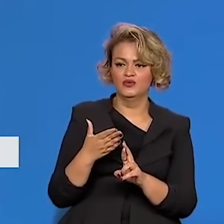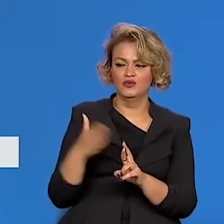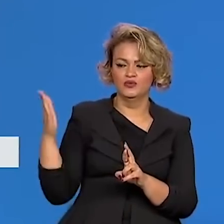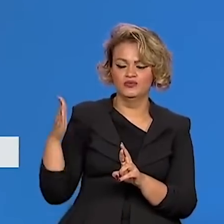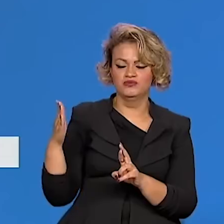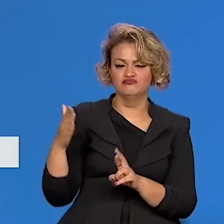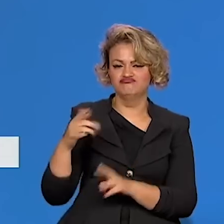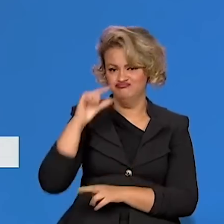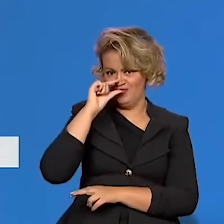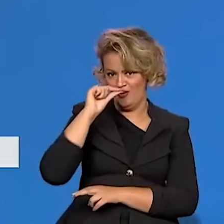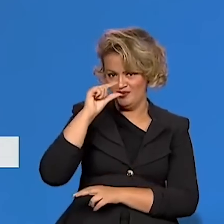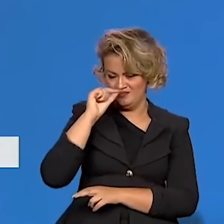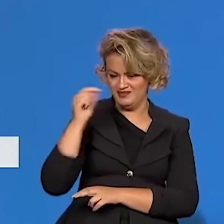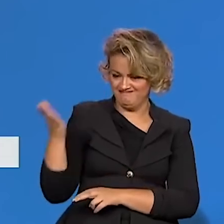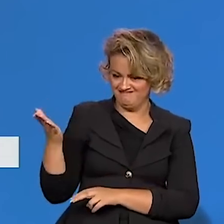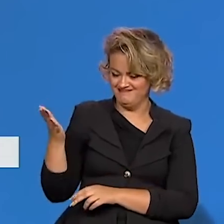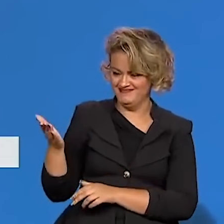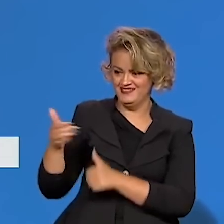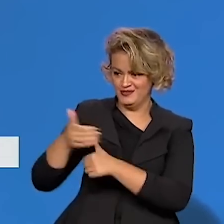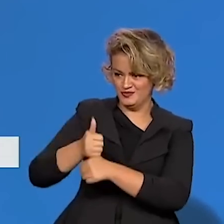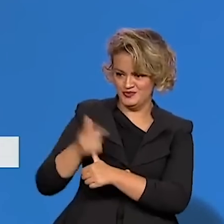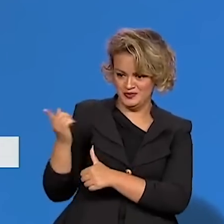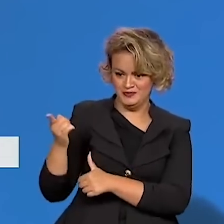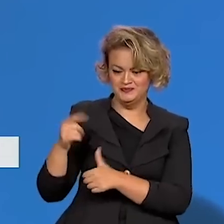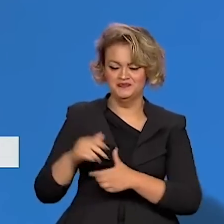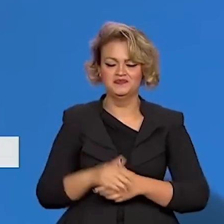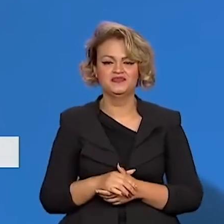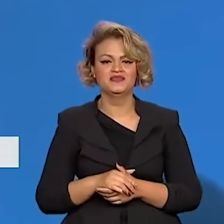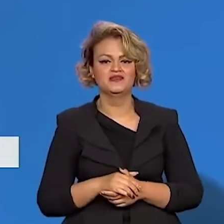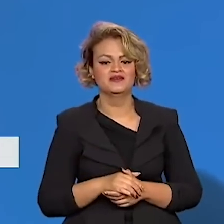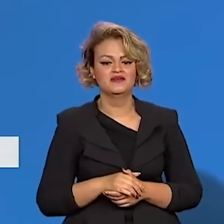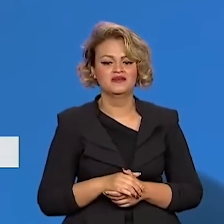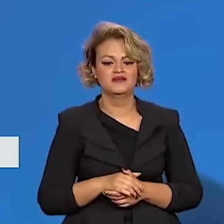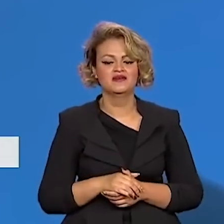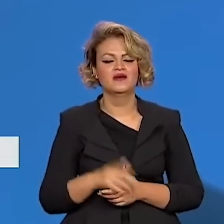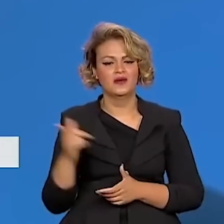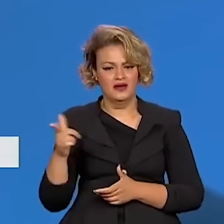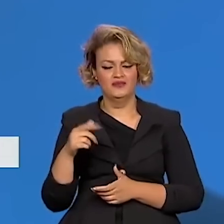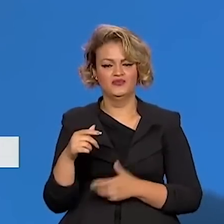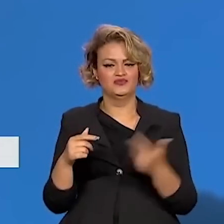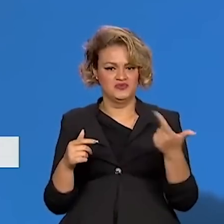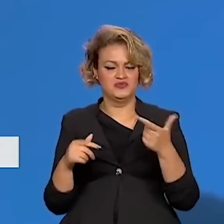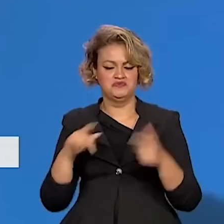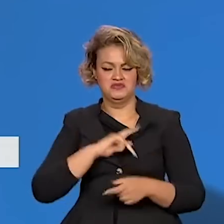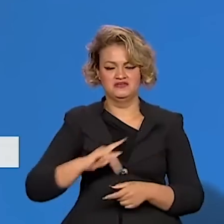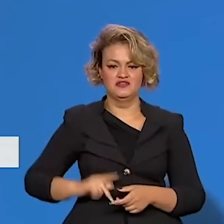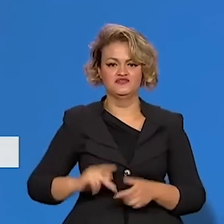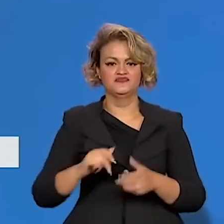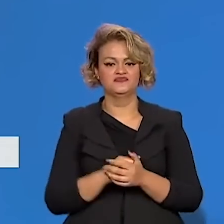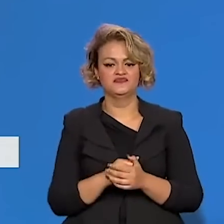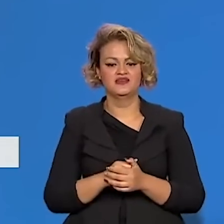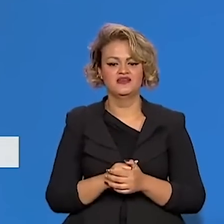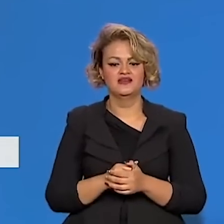de comércio companheiro Márcio Elias Rosa representa aqui o nosso companheiro